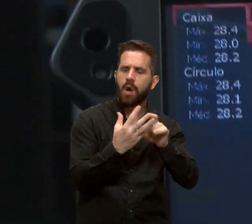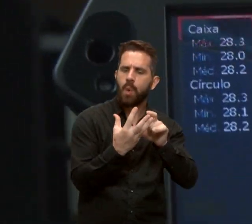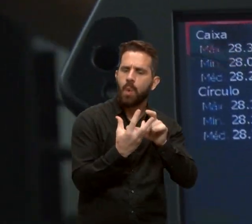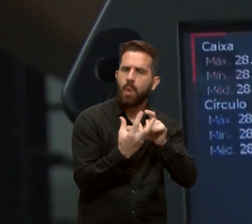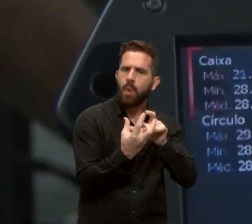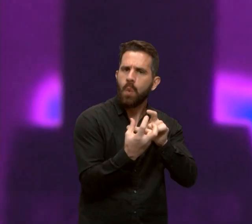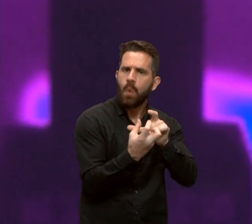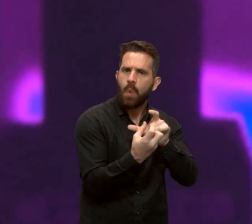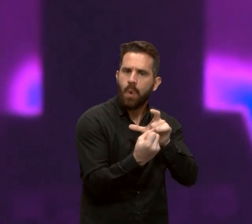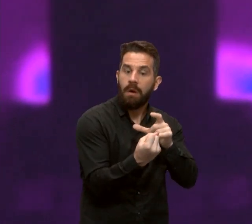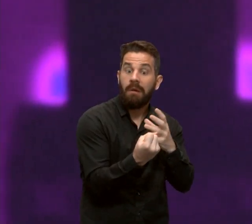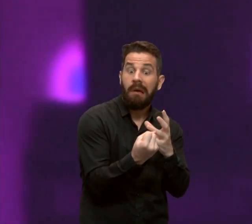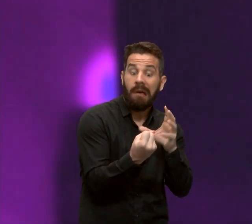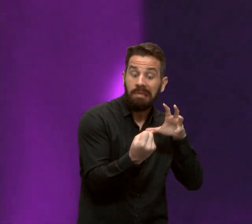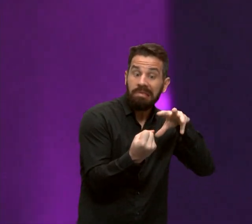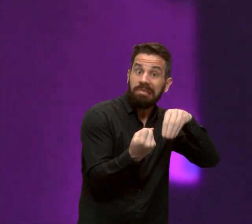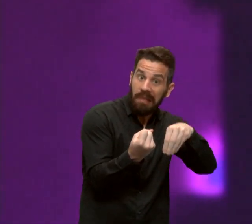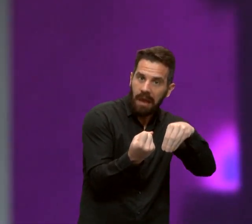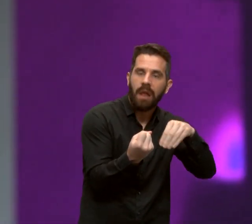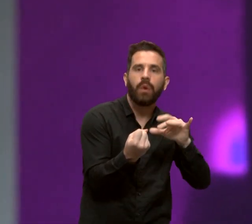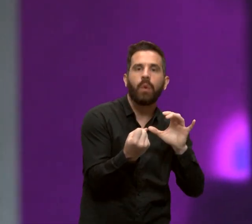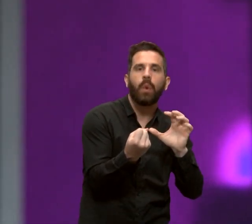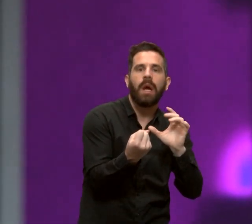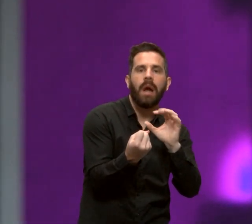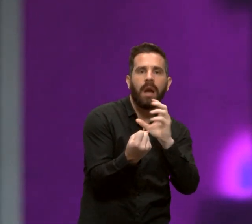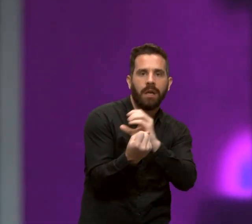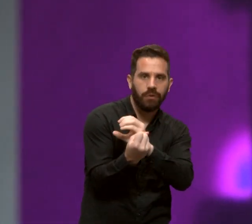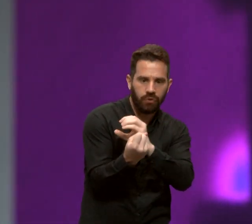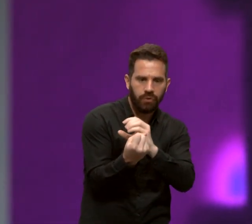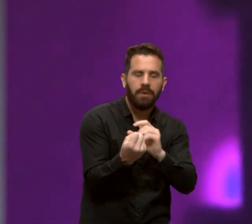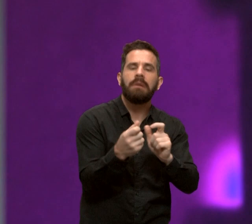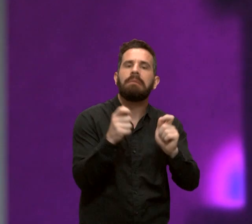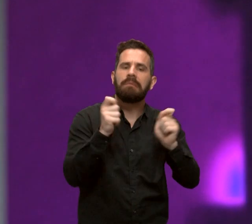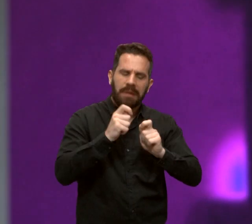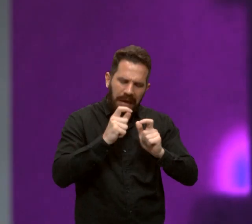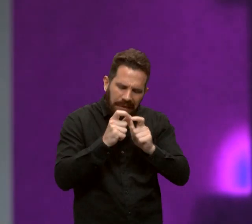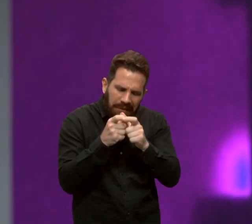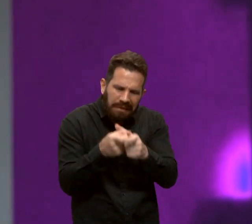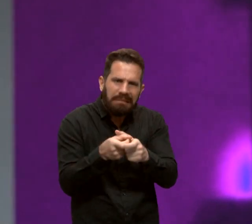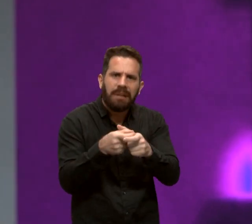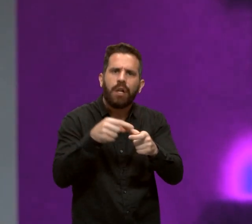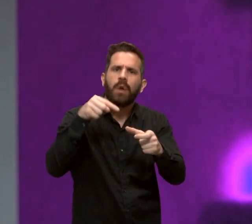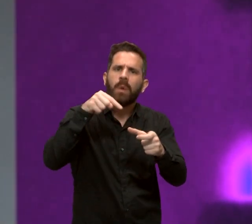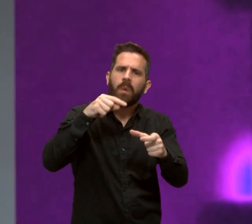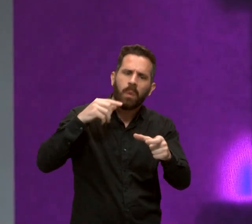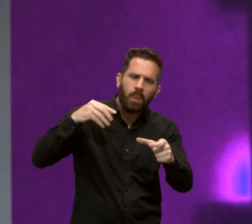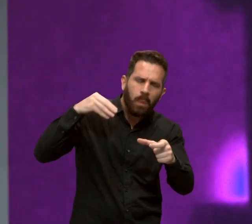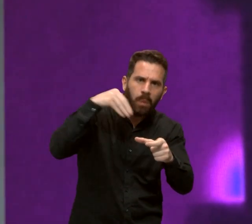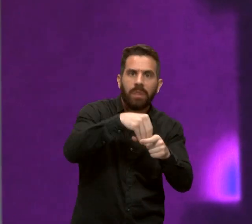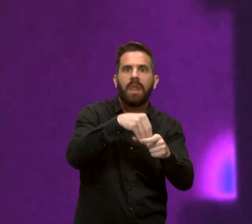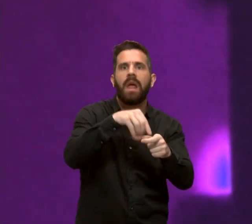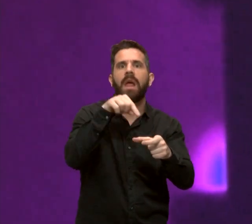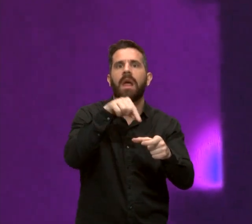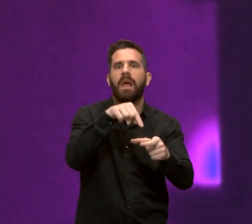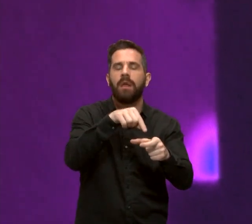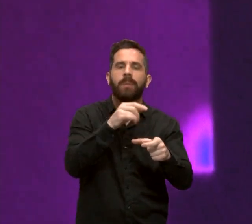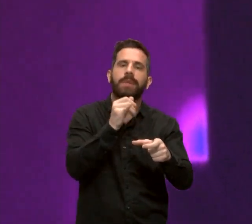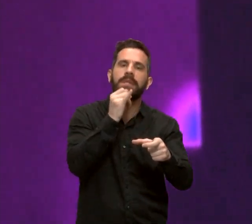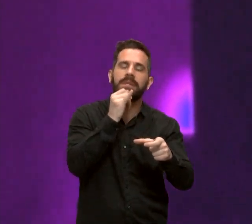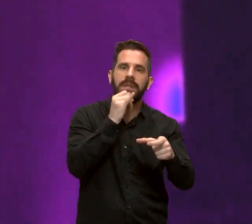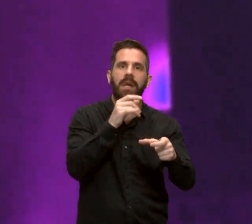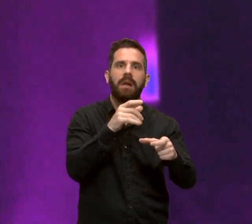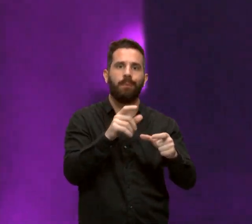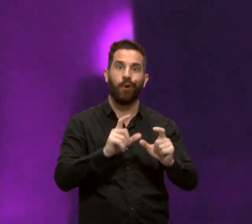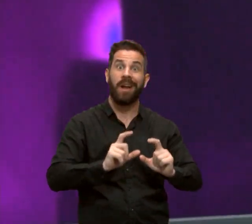energia e geram calor. E a gente consegue fazer isso de maneira muito localizada, porque a gente injeta as nanopartículas, por exemplo, no tumor. Ou a gente acopla na superfície